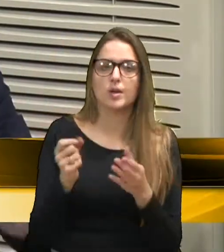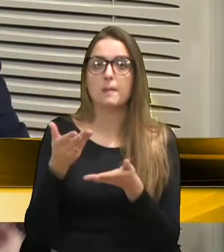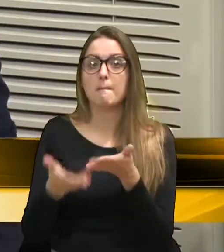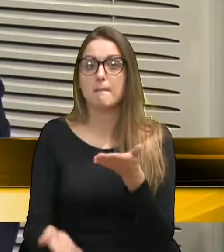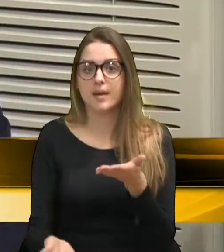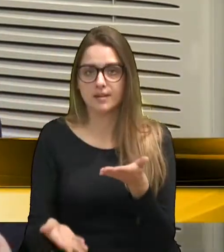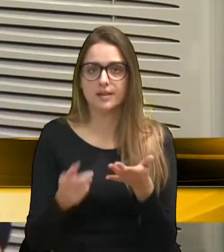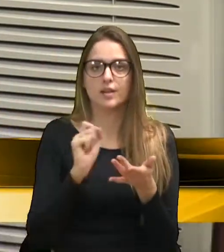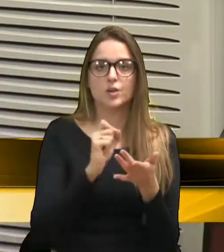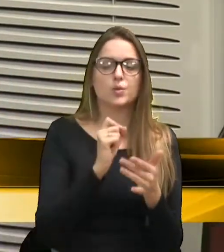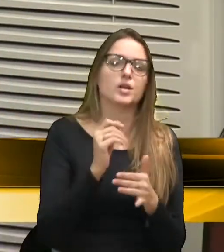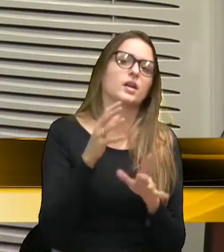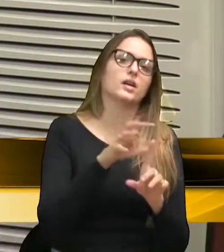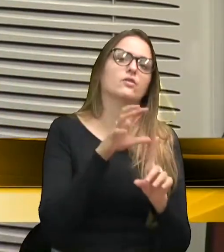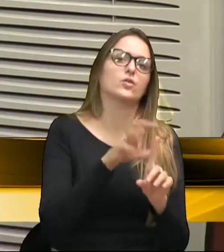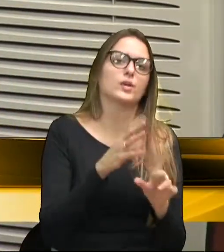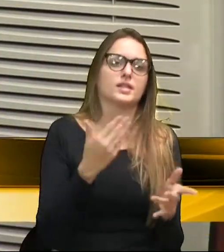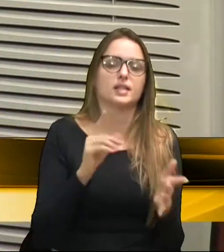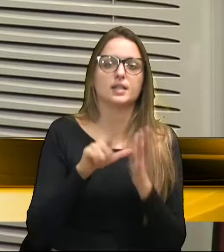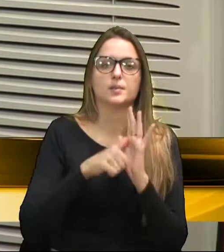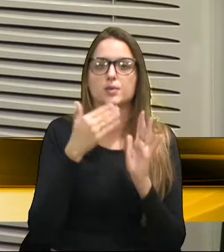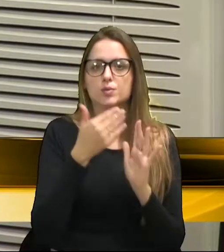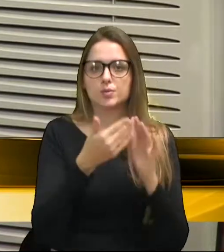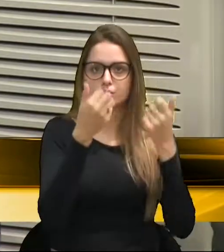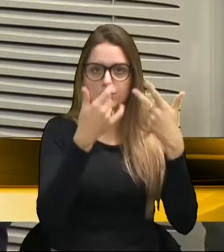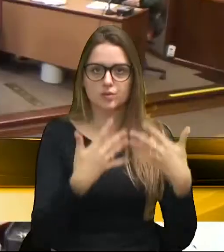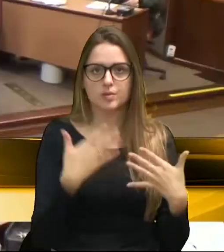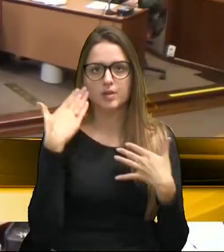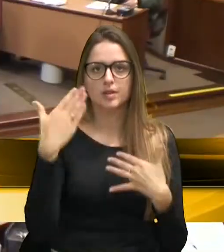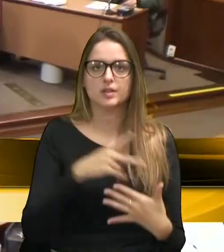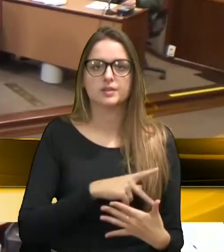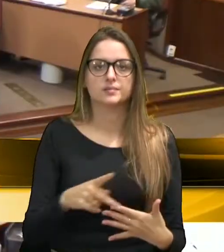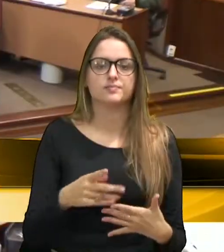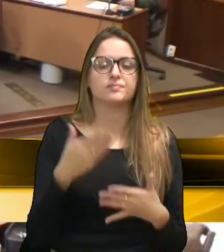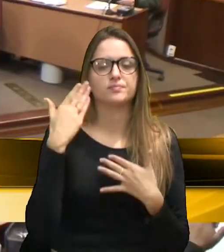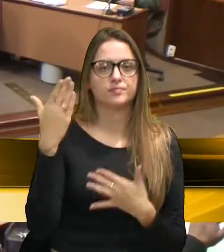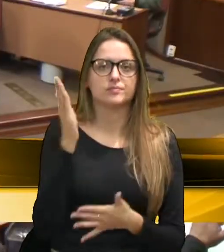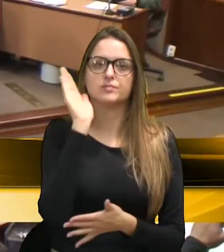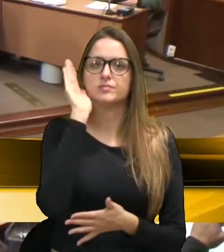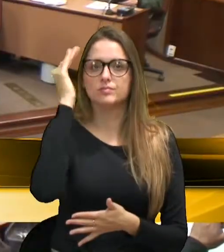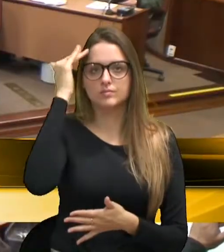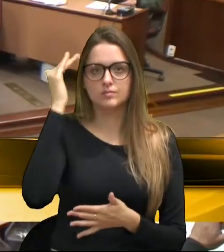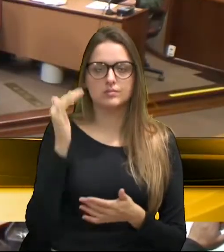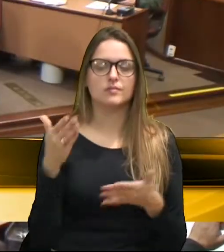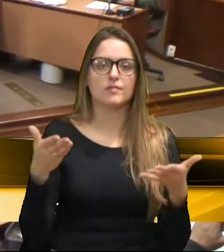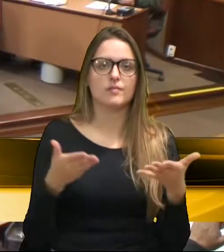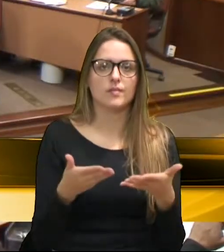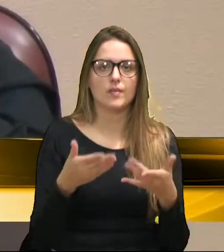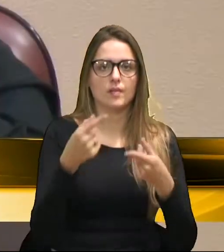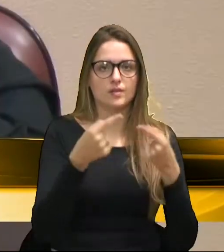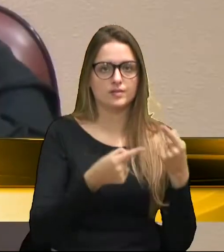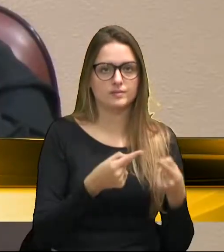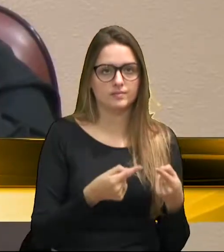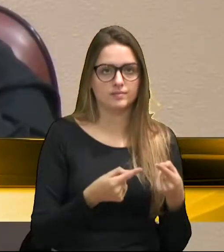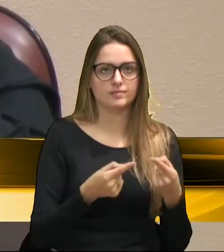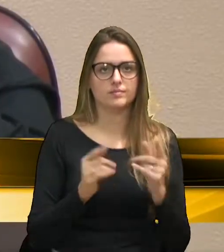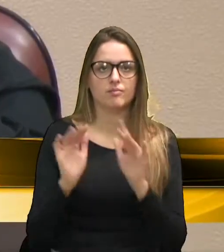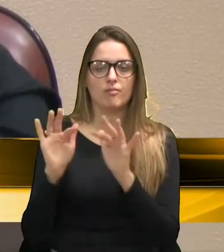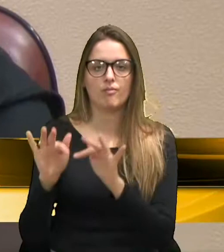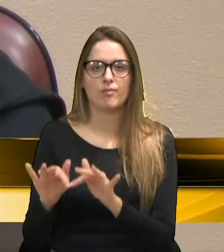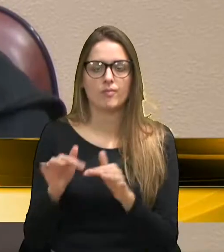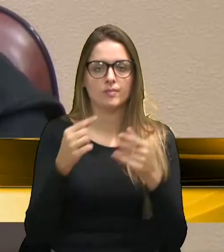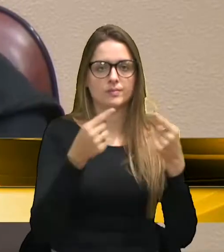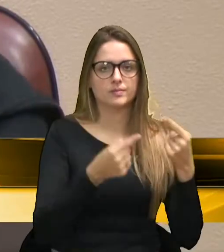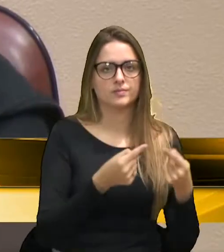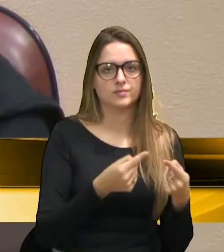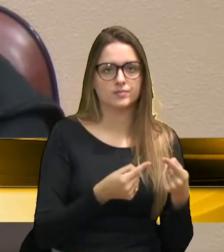Caxias do Sul a partir desse pedido de informações. Muito obrigado, senhor presidente. Obrigado, vereador Felipe. Está em discussão,